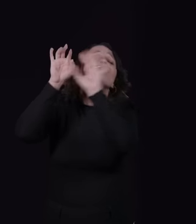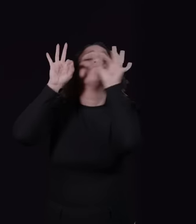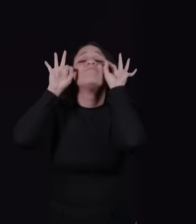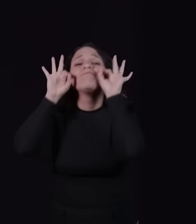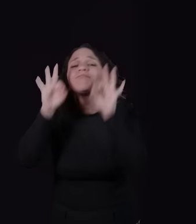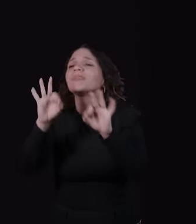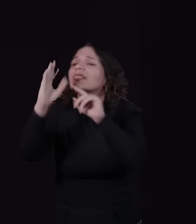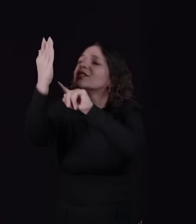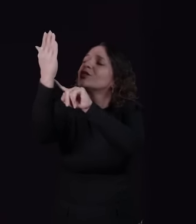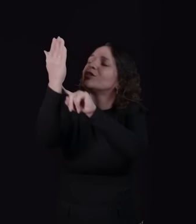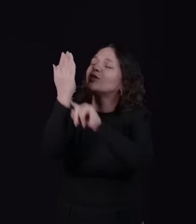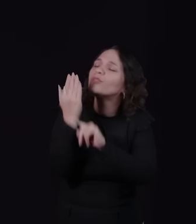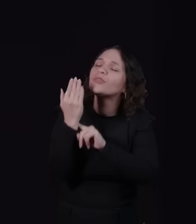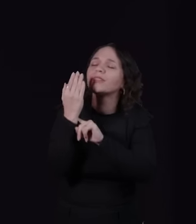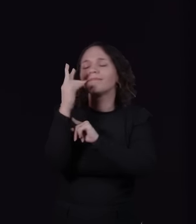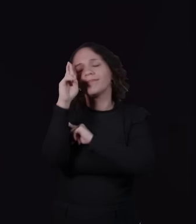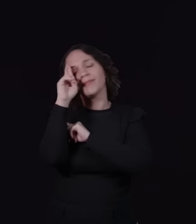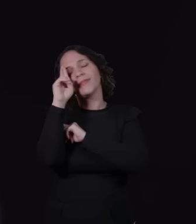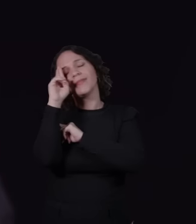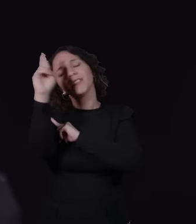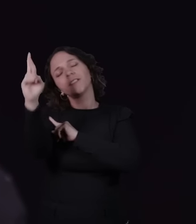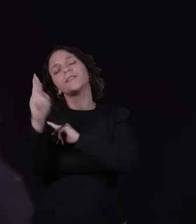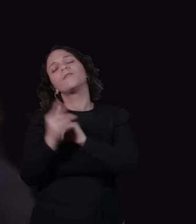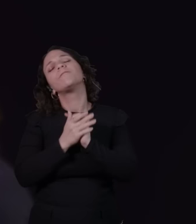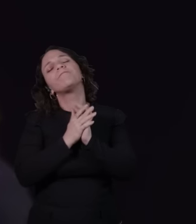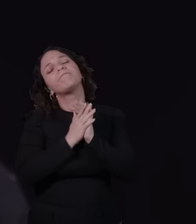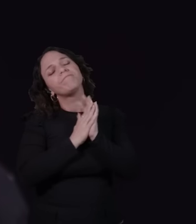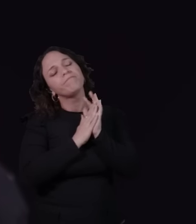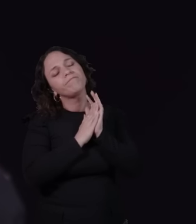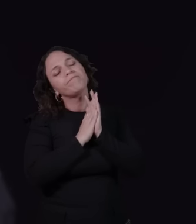tua ajuda, Senhor.